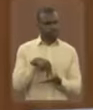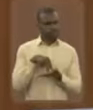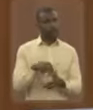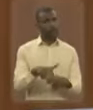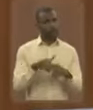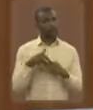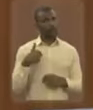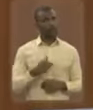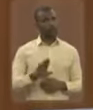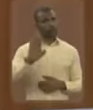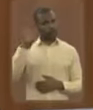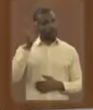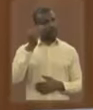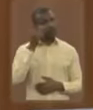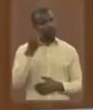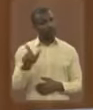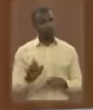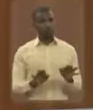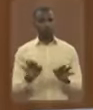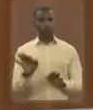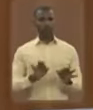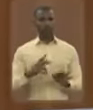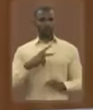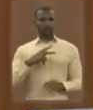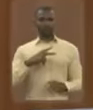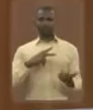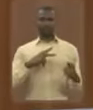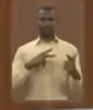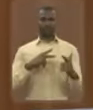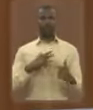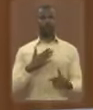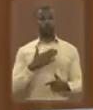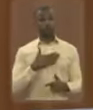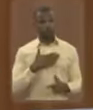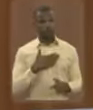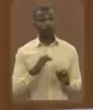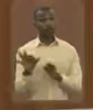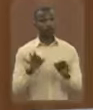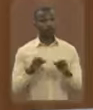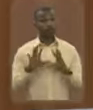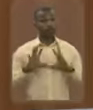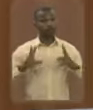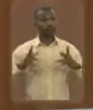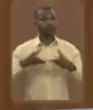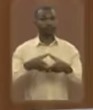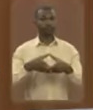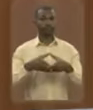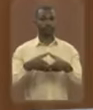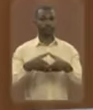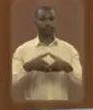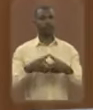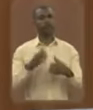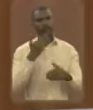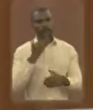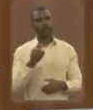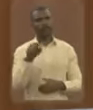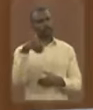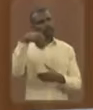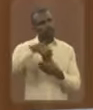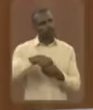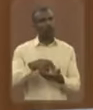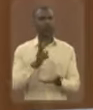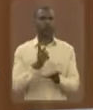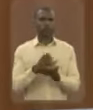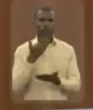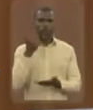por isso que sou candidato à reeleição não tenho projeto pessoal meu projeto é coletivo e portanto peço o seu voto para